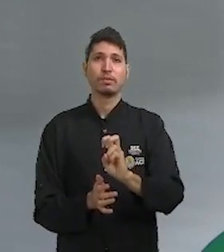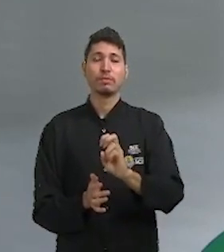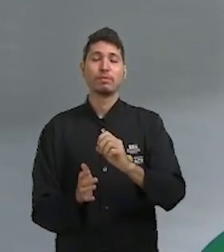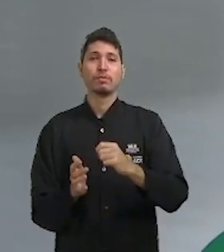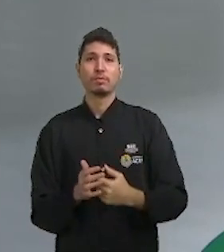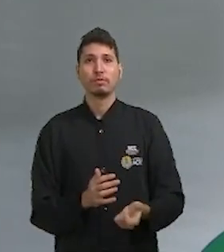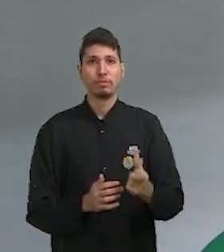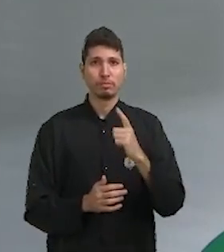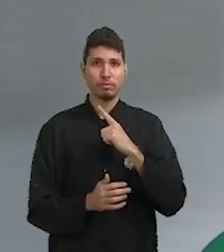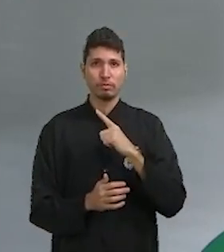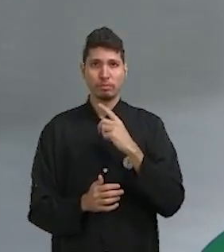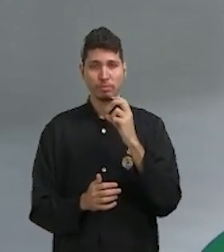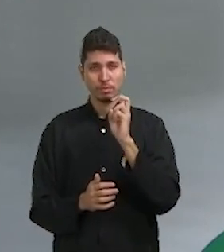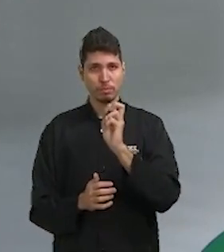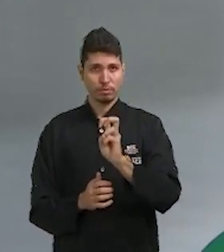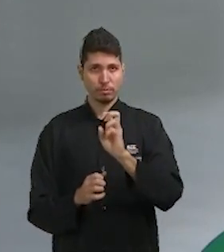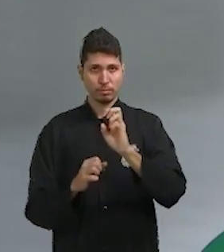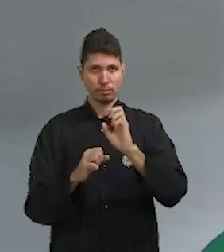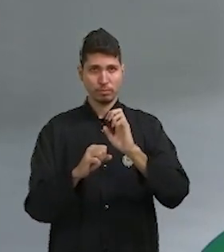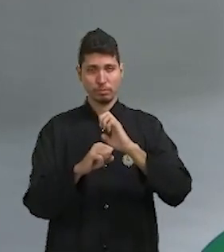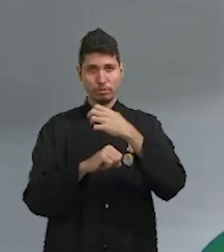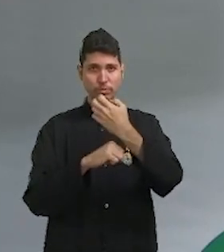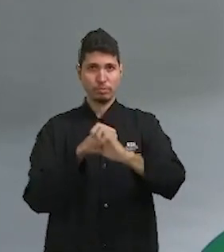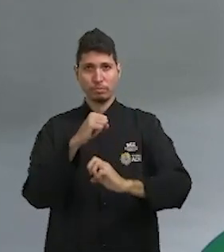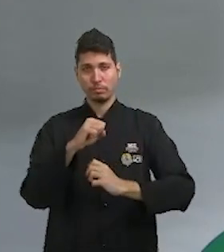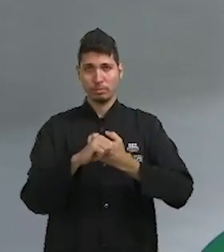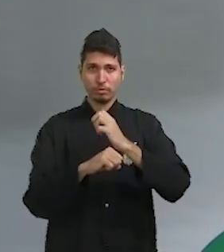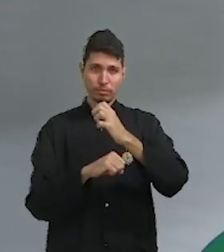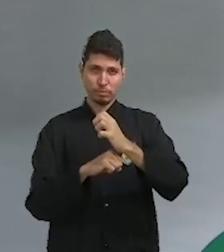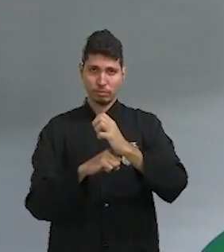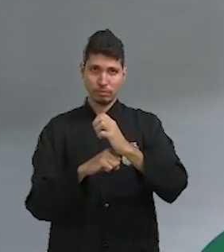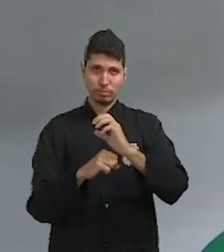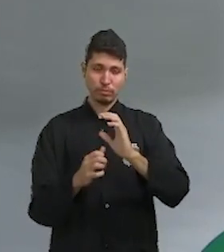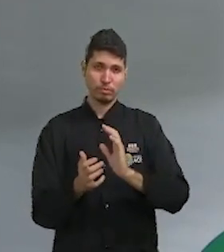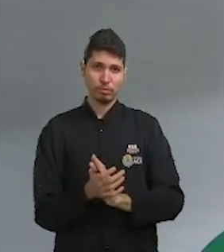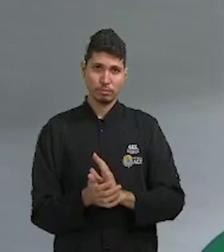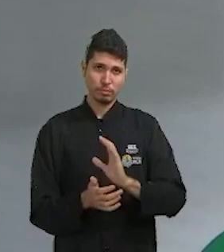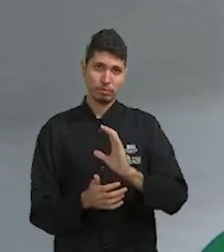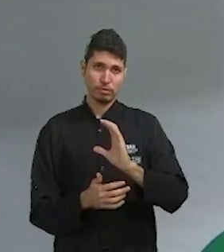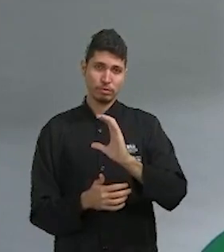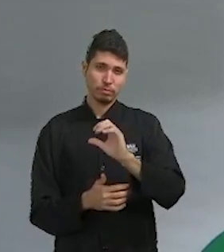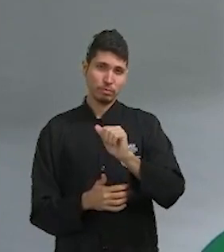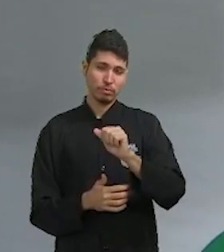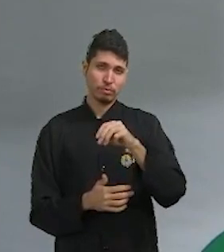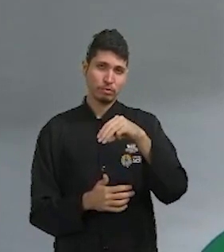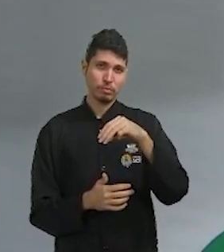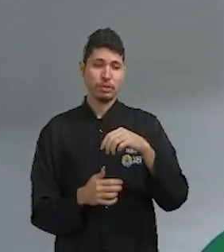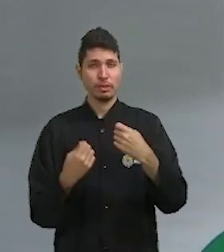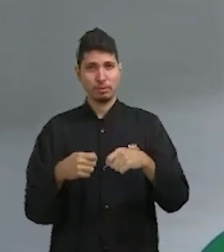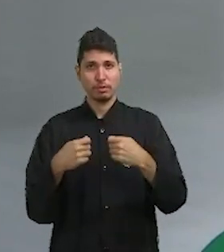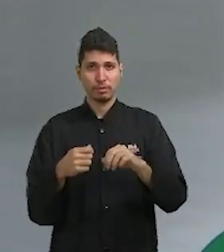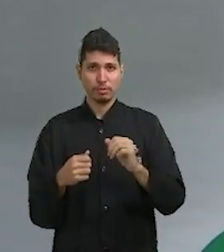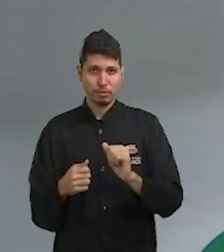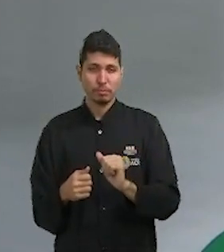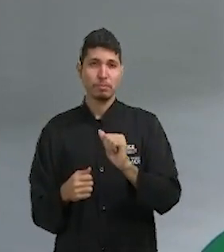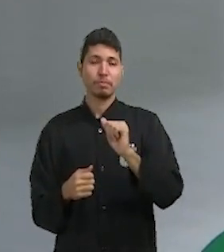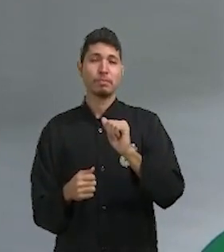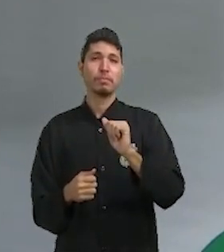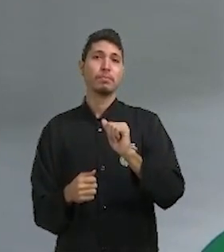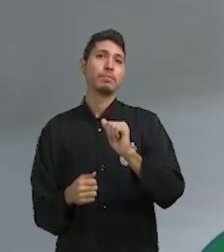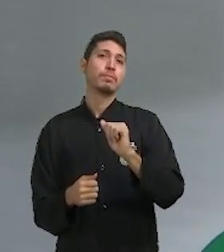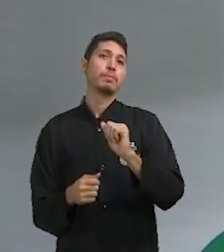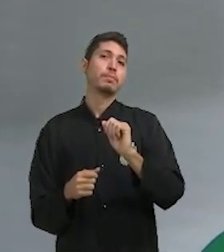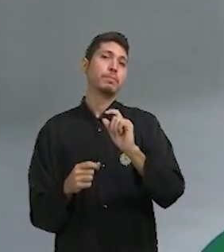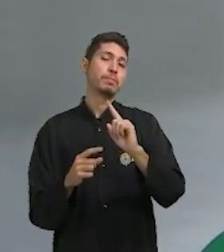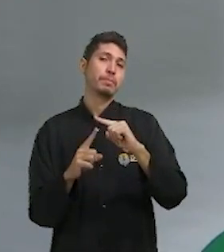possuem 5 elétrons na sua camada de valência, então eles precisam receber mais 3 elétrons. Então, eles vão